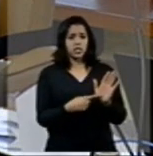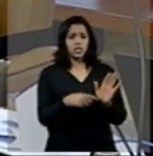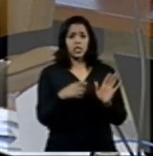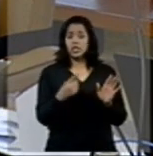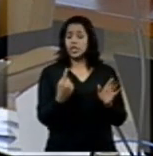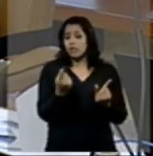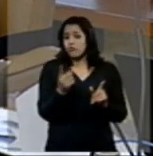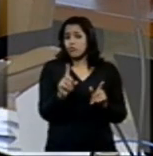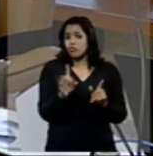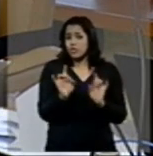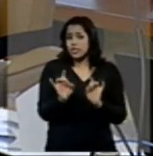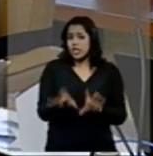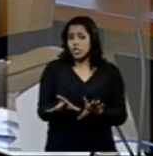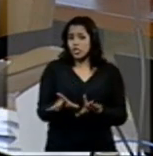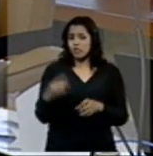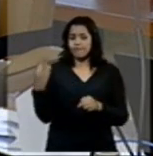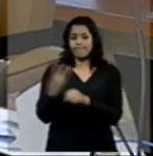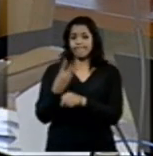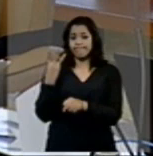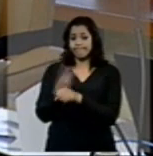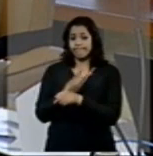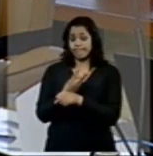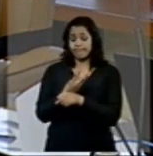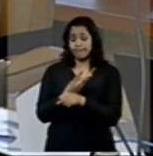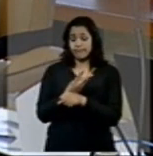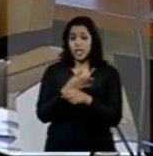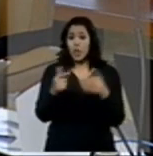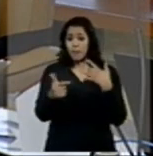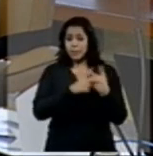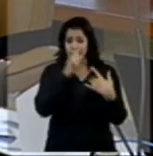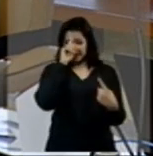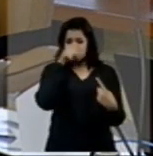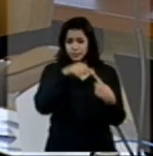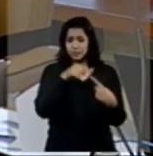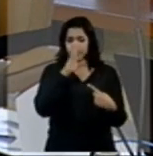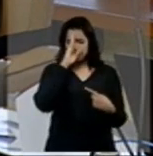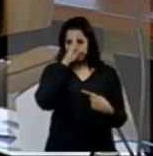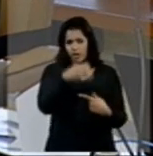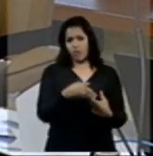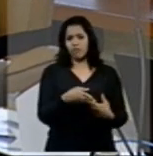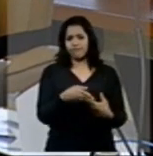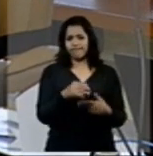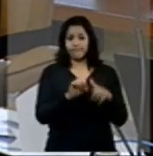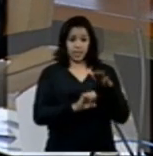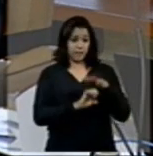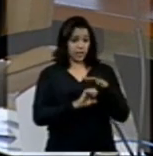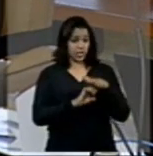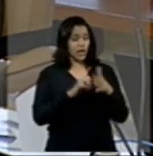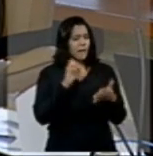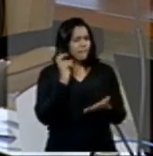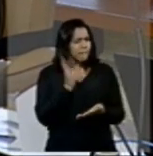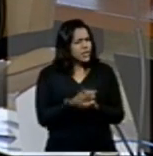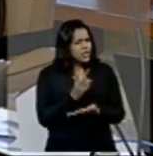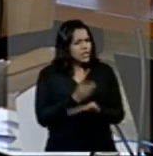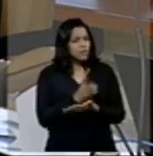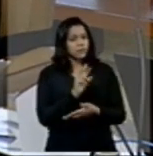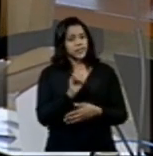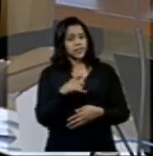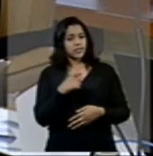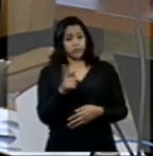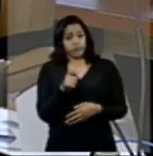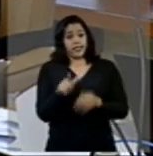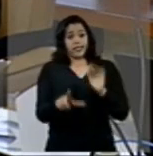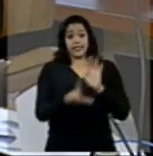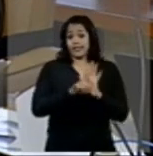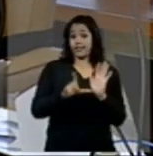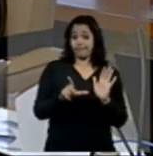impedindo terceirização de mão de obra na atividade fins das empresas, mesmo inexistindo lei